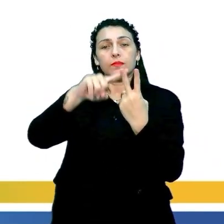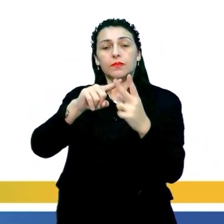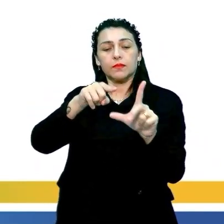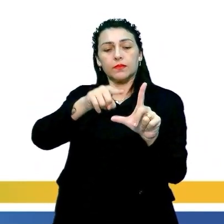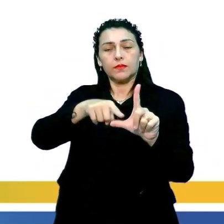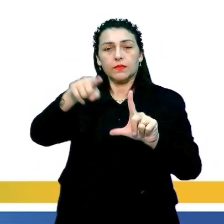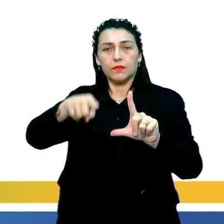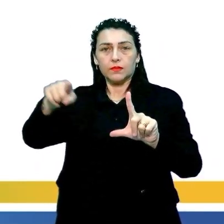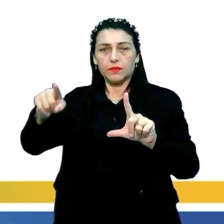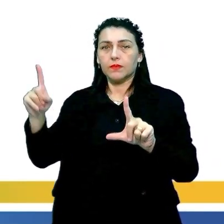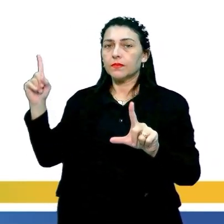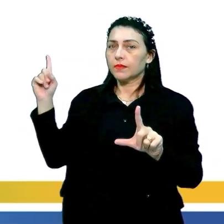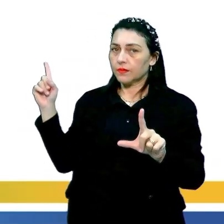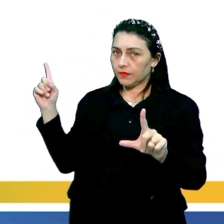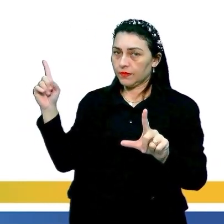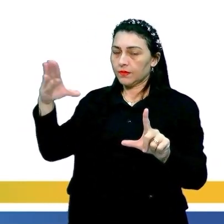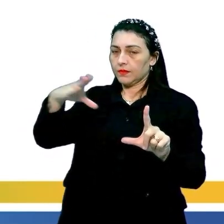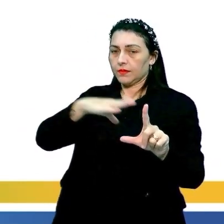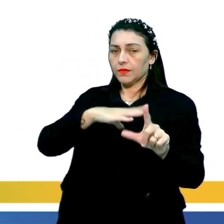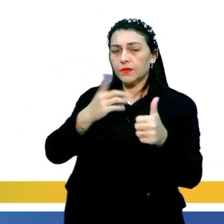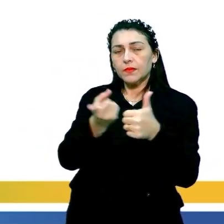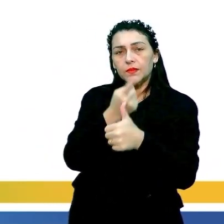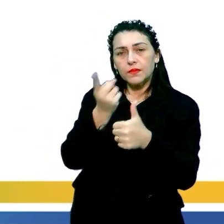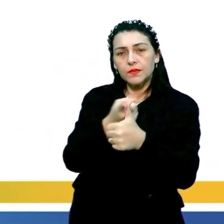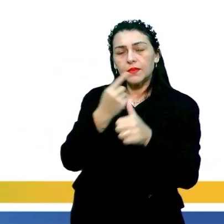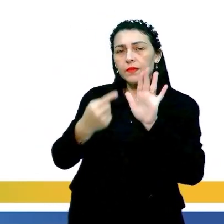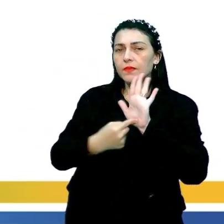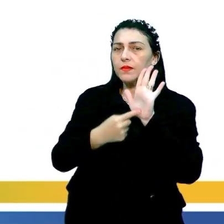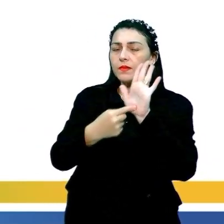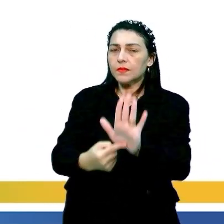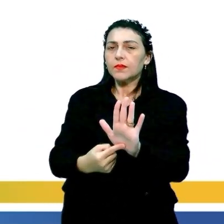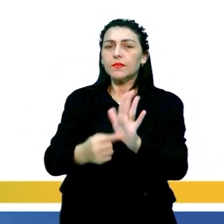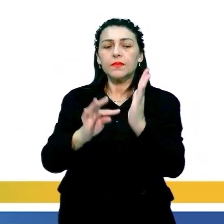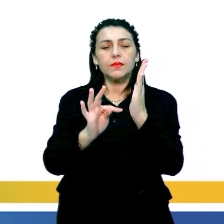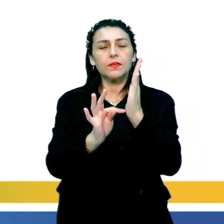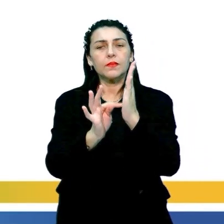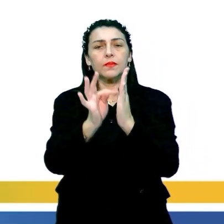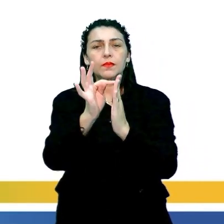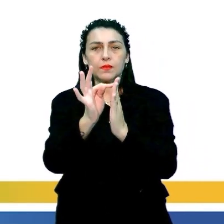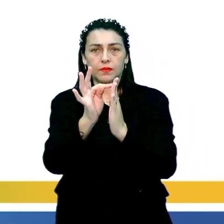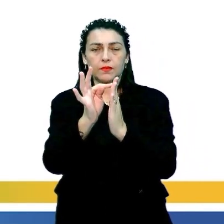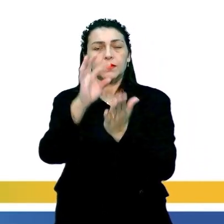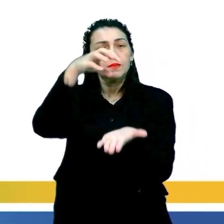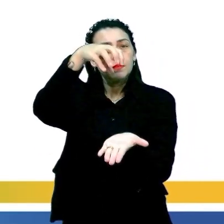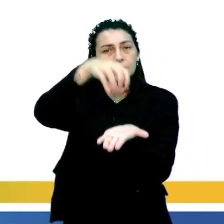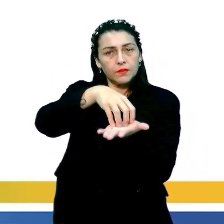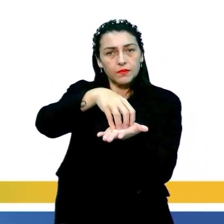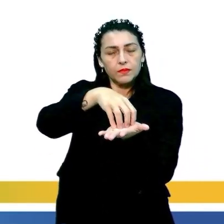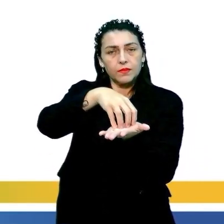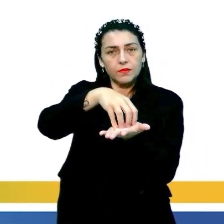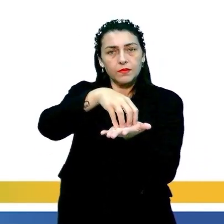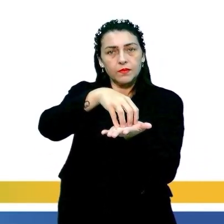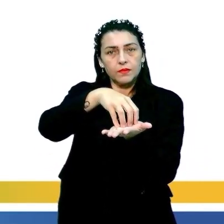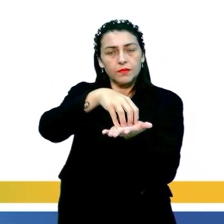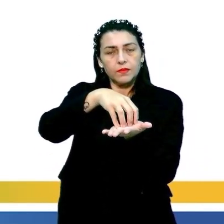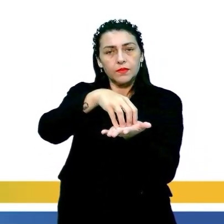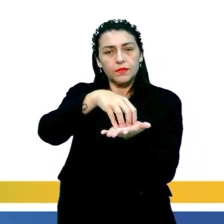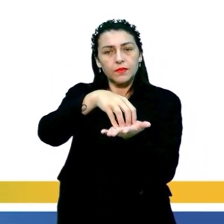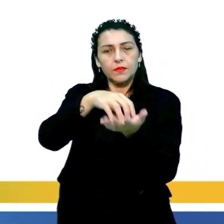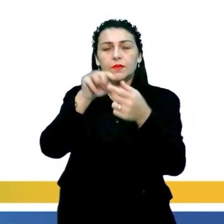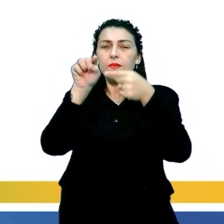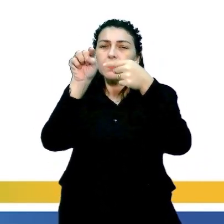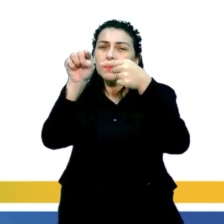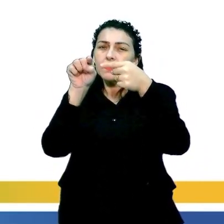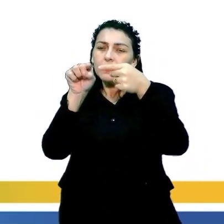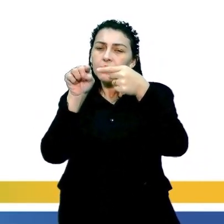gráficos de áreas urbanas. O primeiro, ele mostra aí, ó, que a temperatura no centro, essas áreas aí com esses